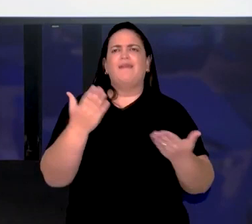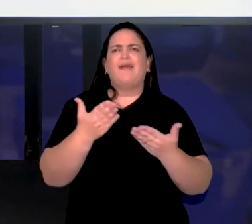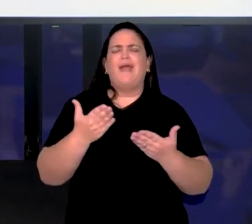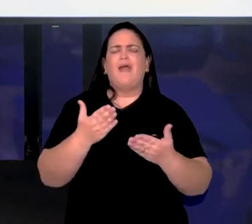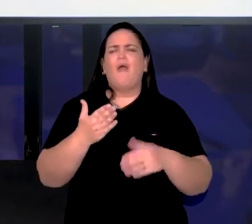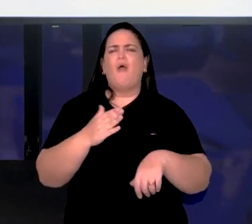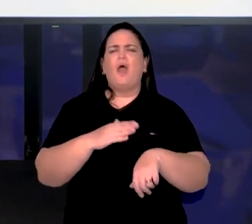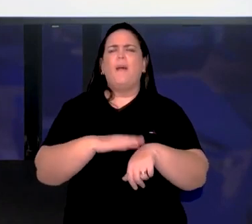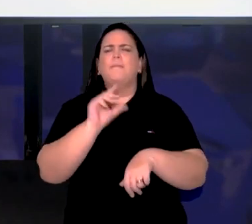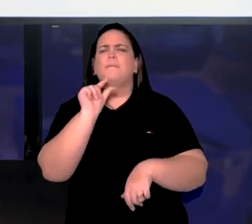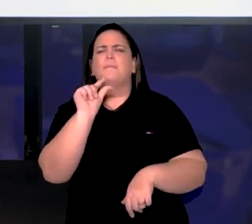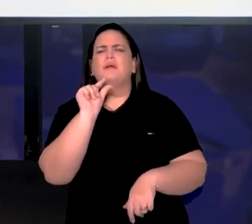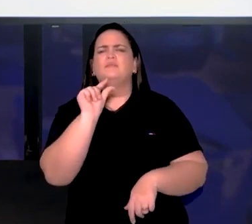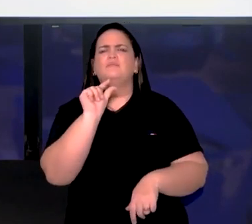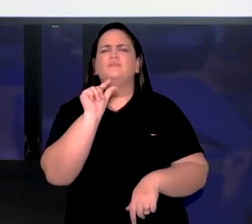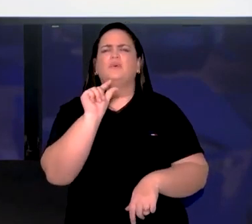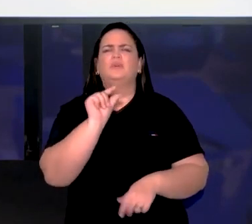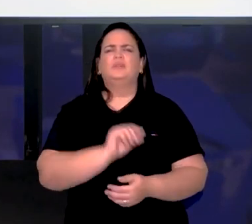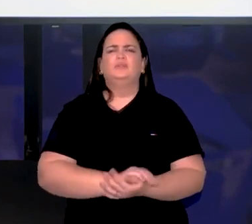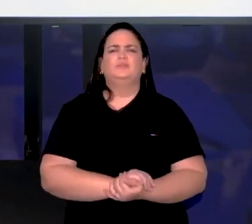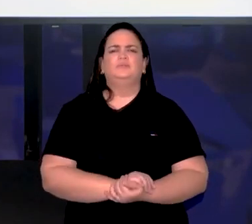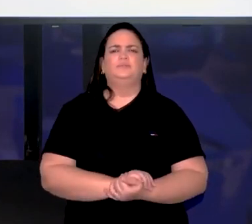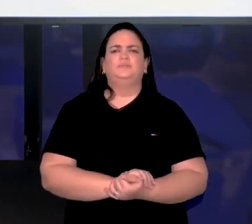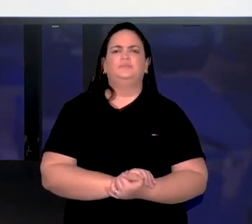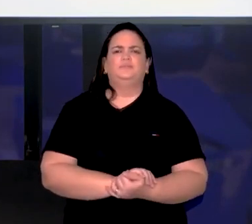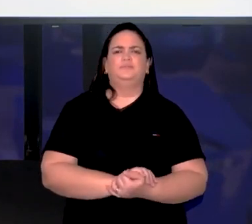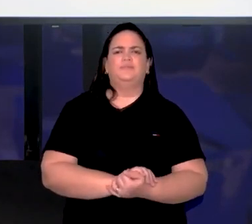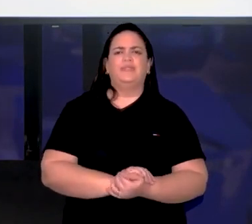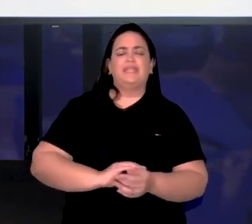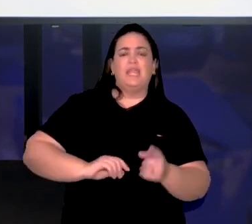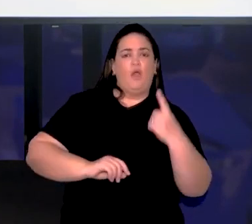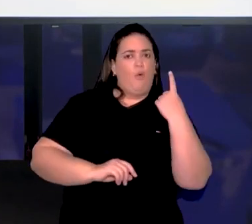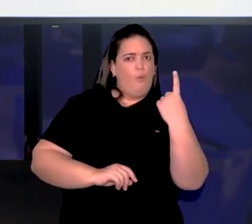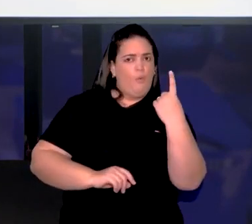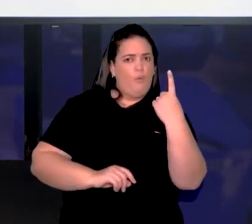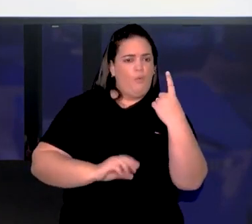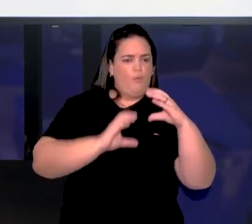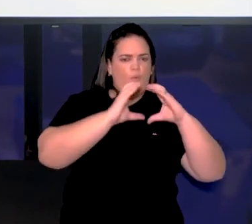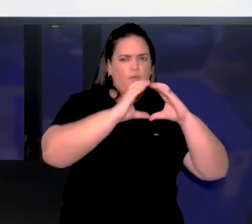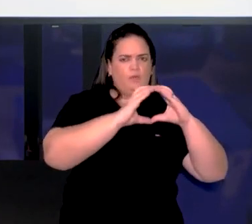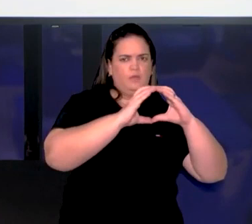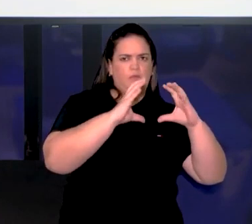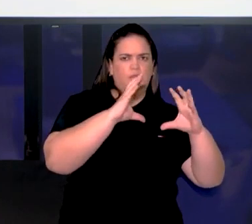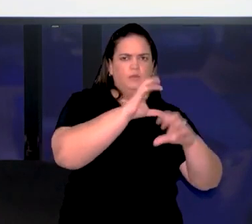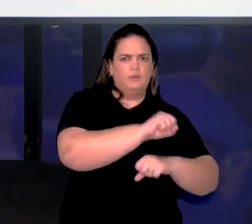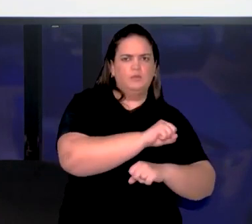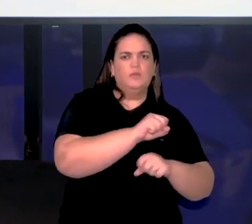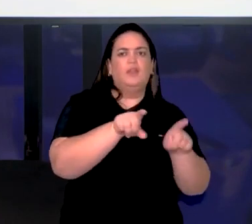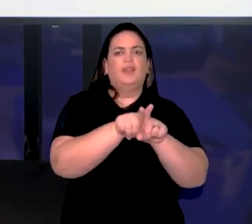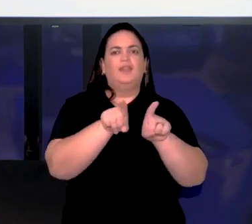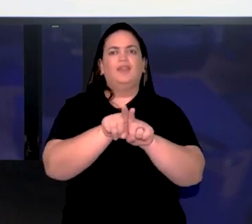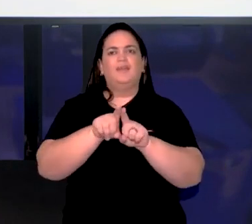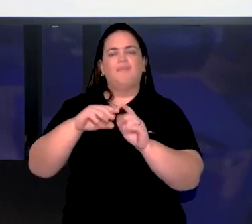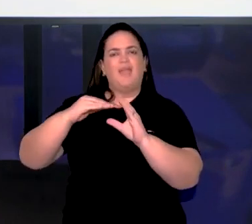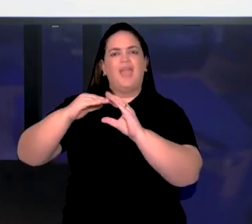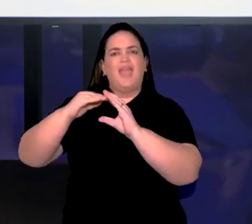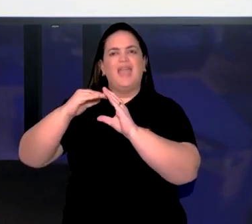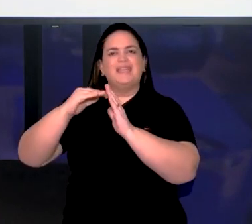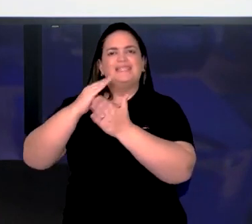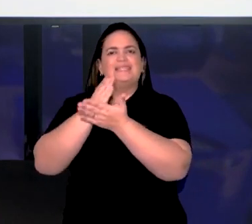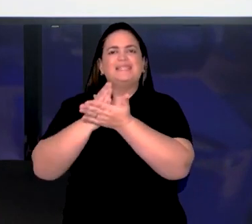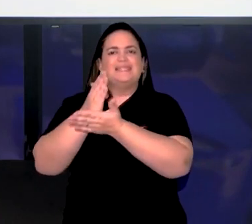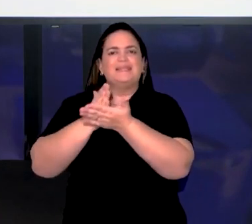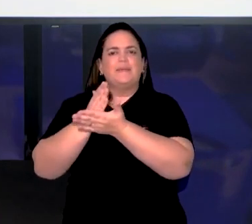mais o quê? Eu comi um inteiro mais a metade. Então, eu vou usar aqui